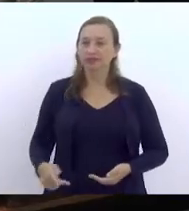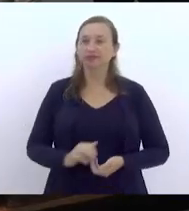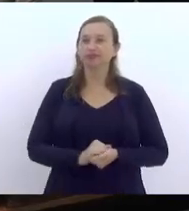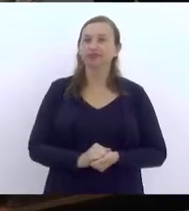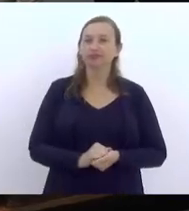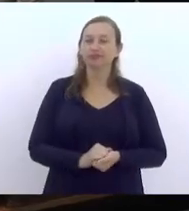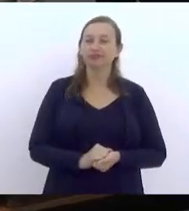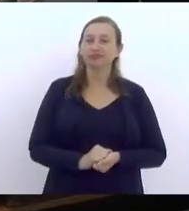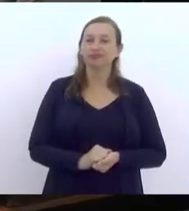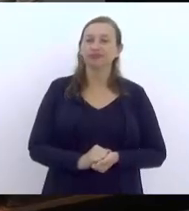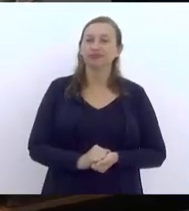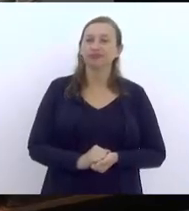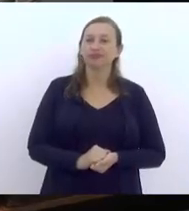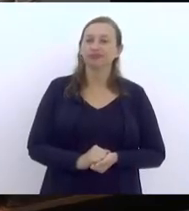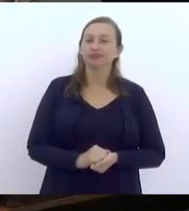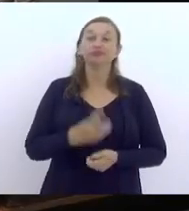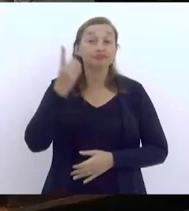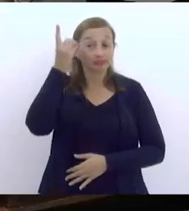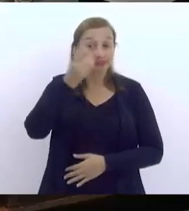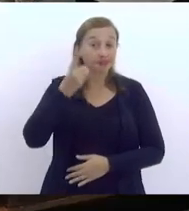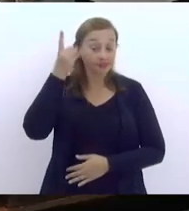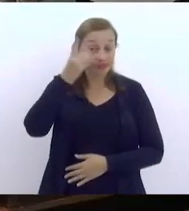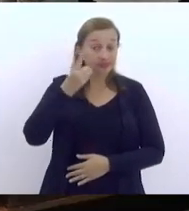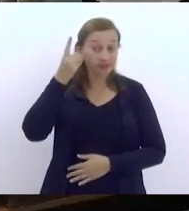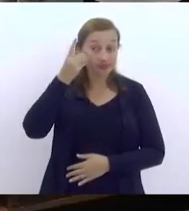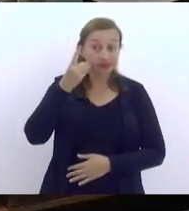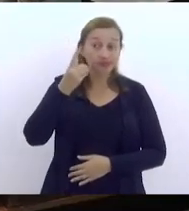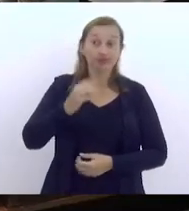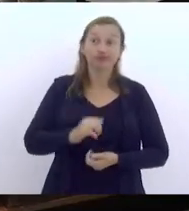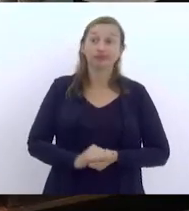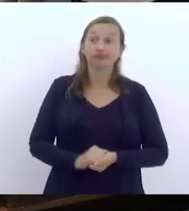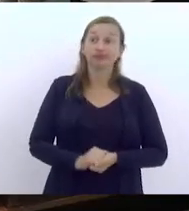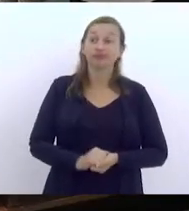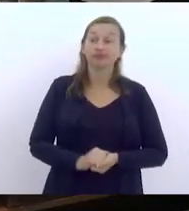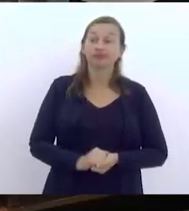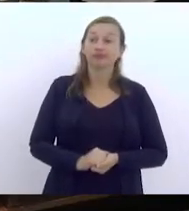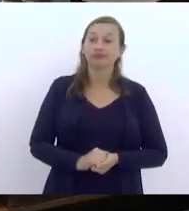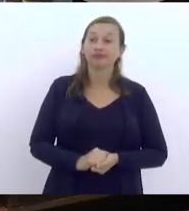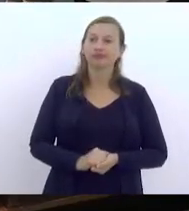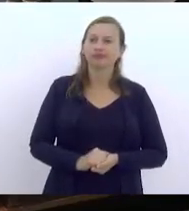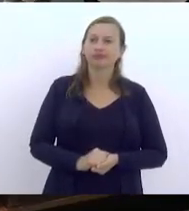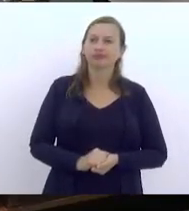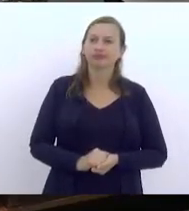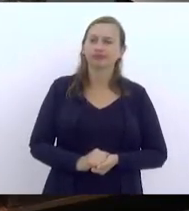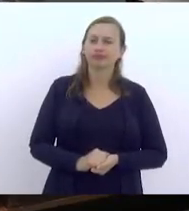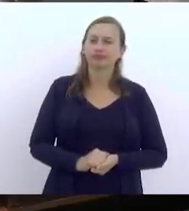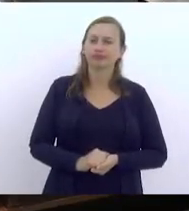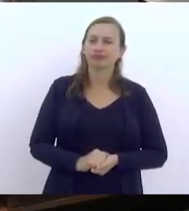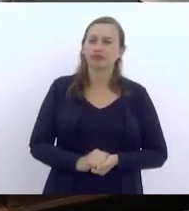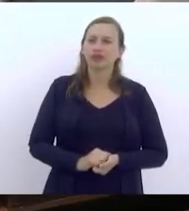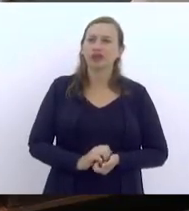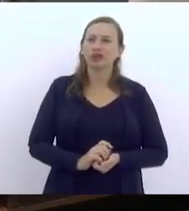Para discutir, nosso nobre deputado. Para discutir.